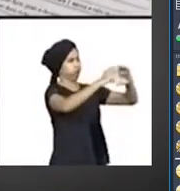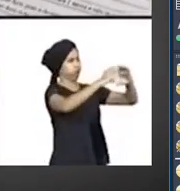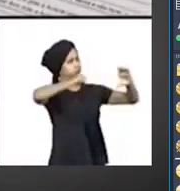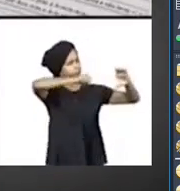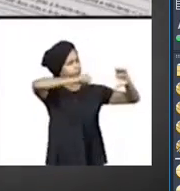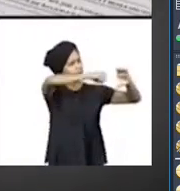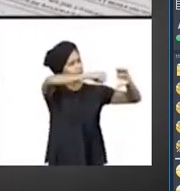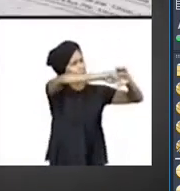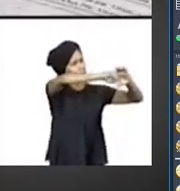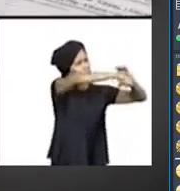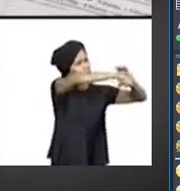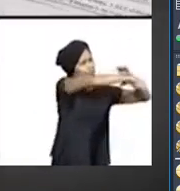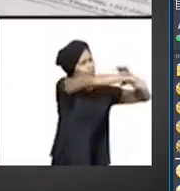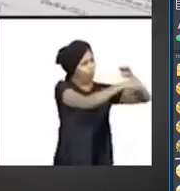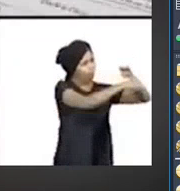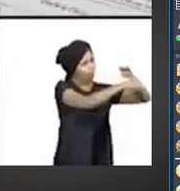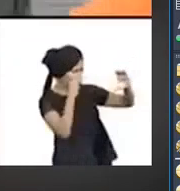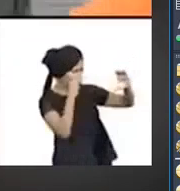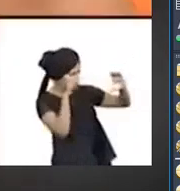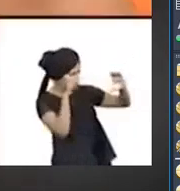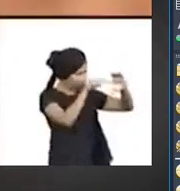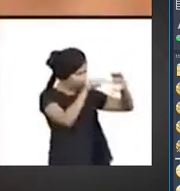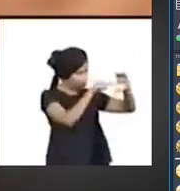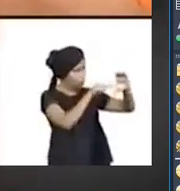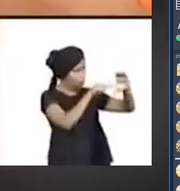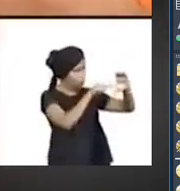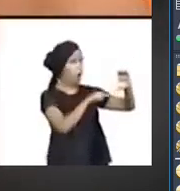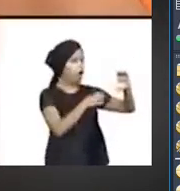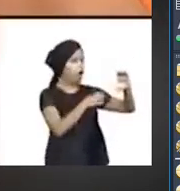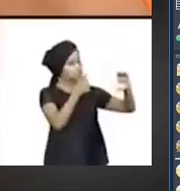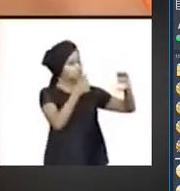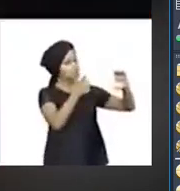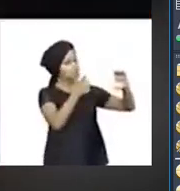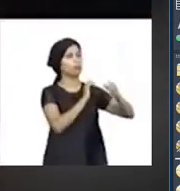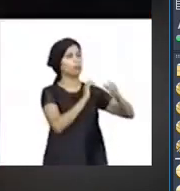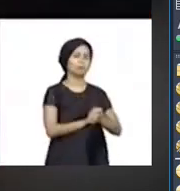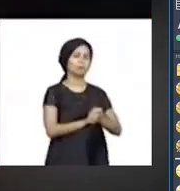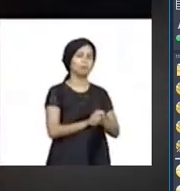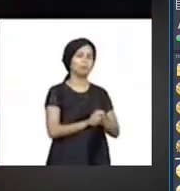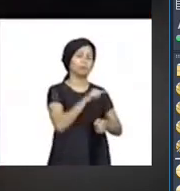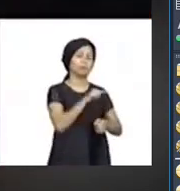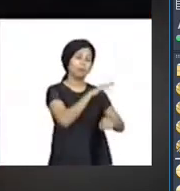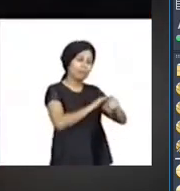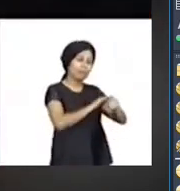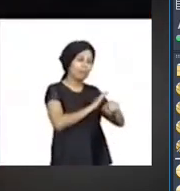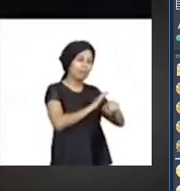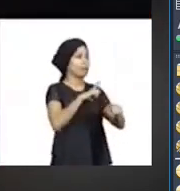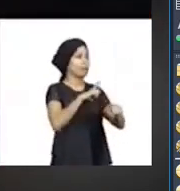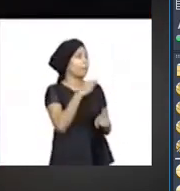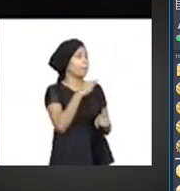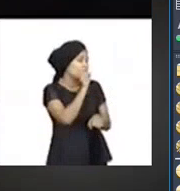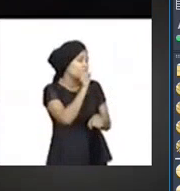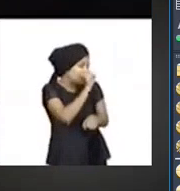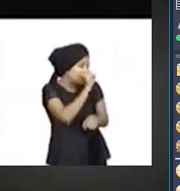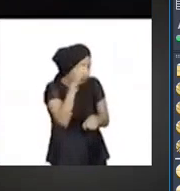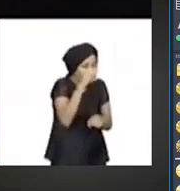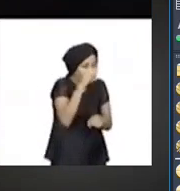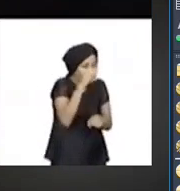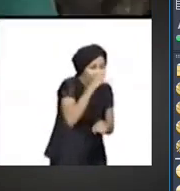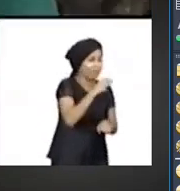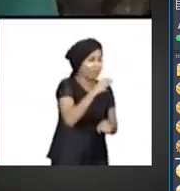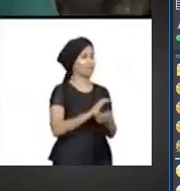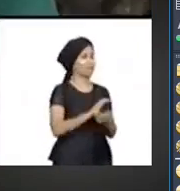pilão, para que depois a eficiência saia de acordo com o desejado. Essa temporização são milésimos de segundo de um tempo para o